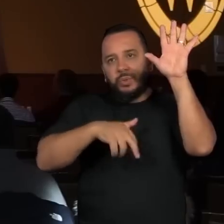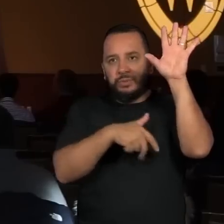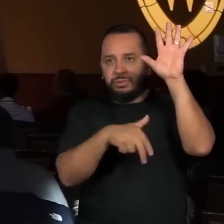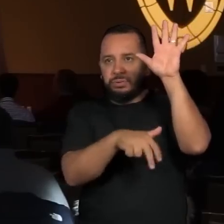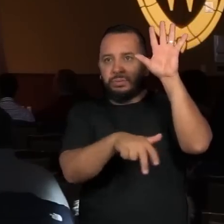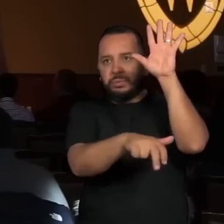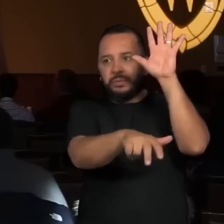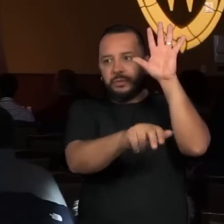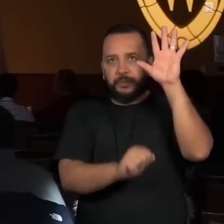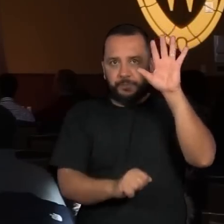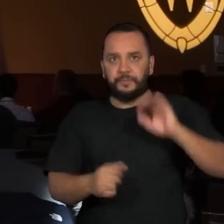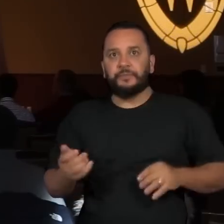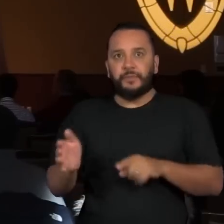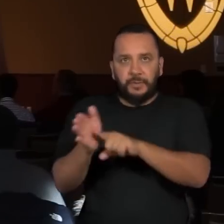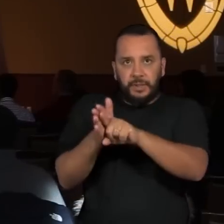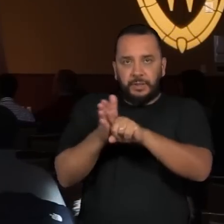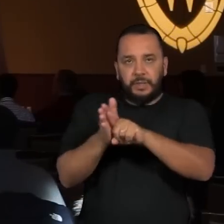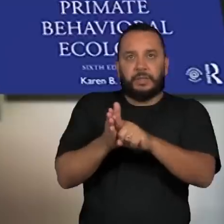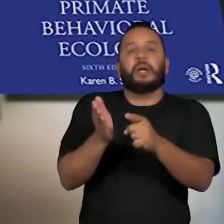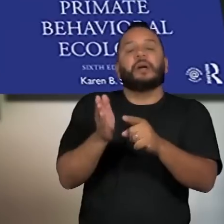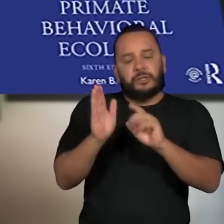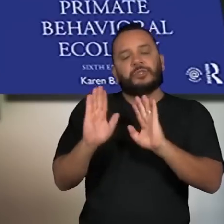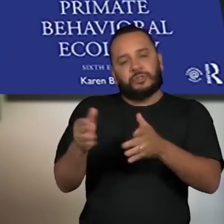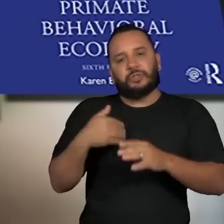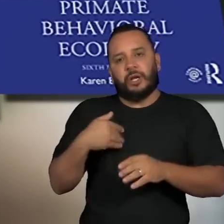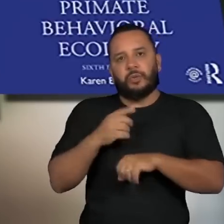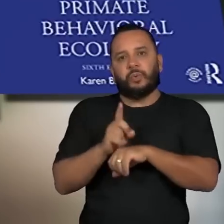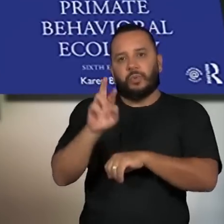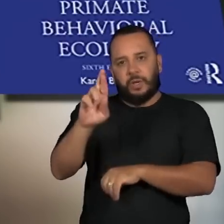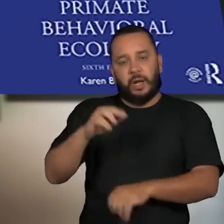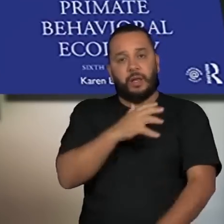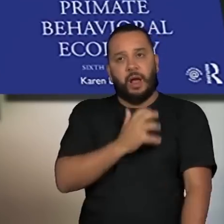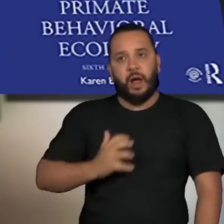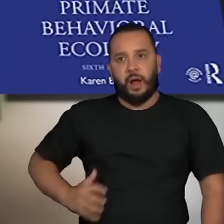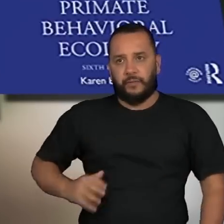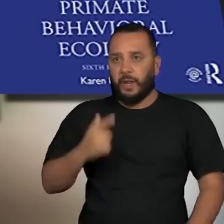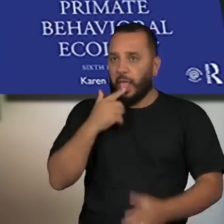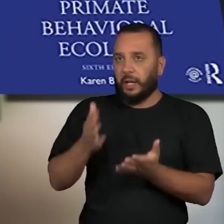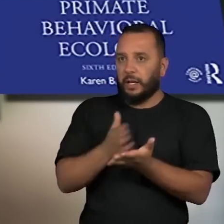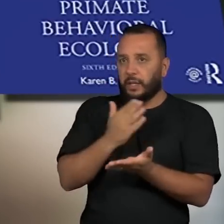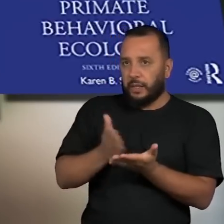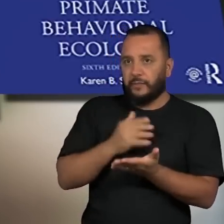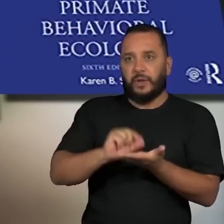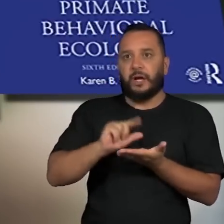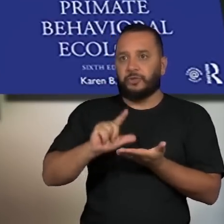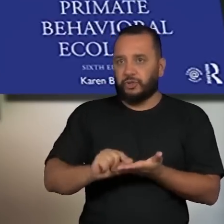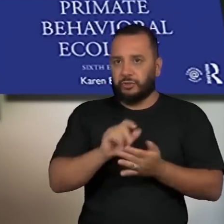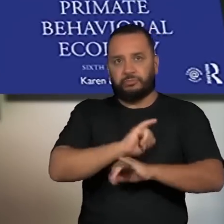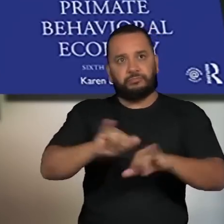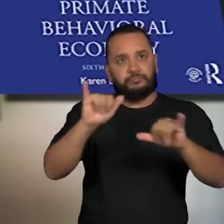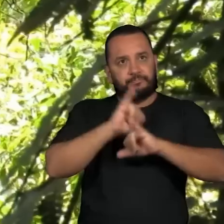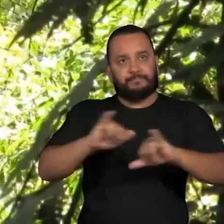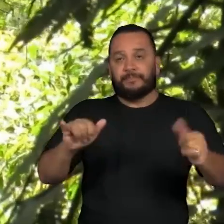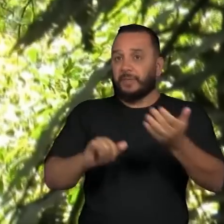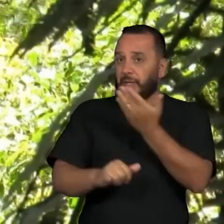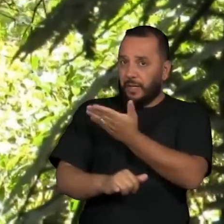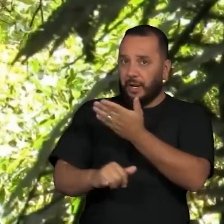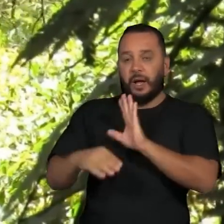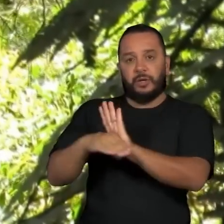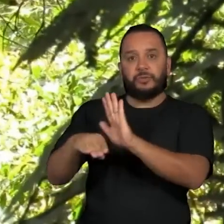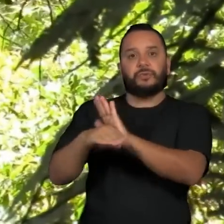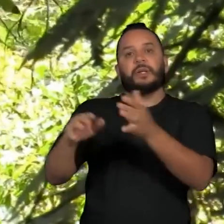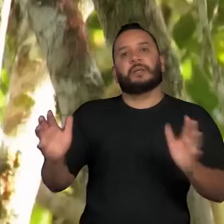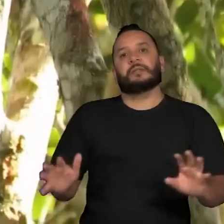Um estudo de doutorado em Harvard. Livros e artigos publicados mundo afora são contribuições dela para salvar